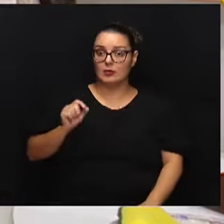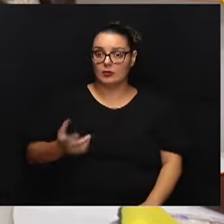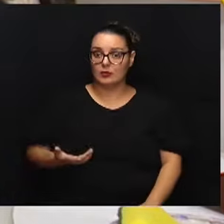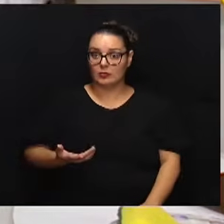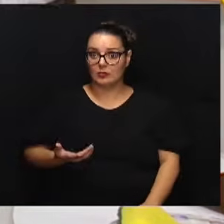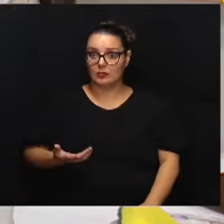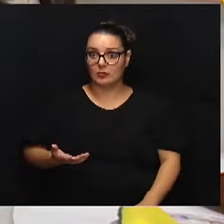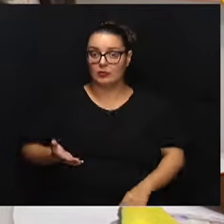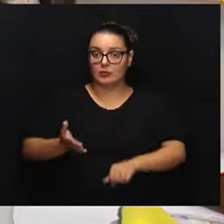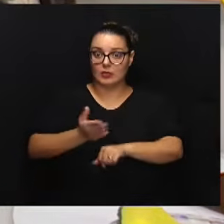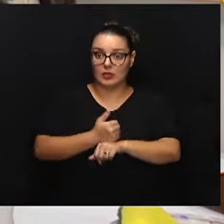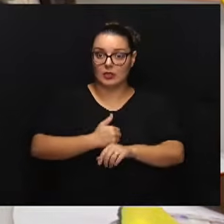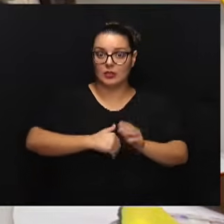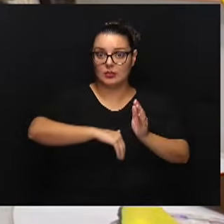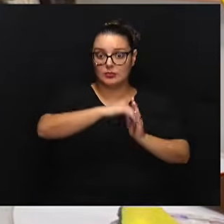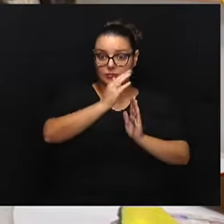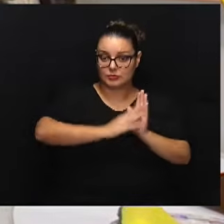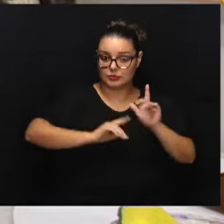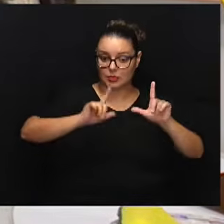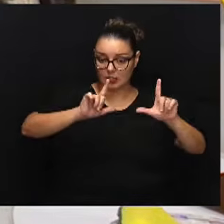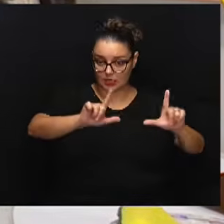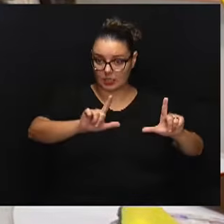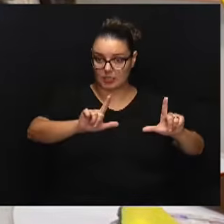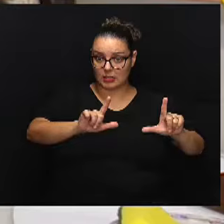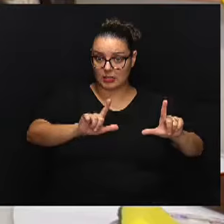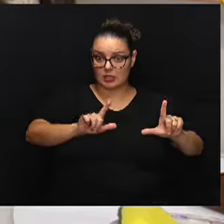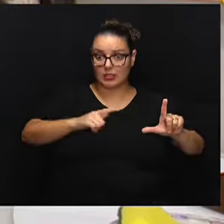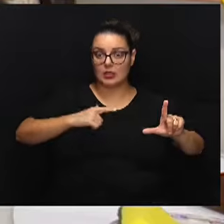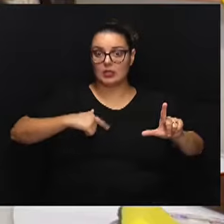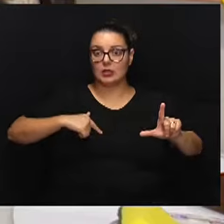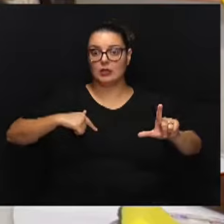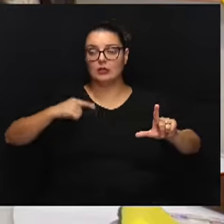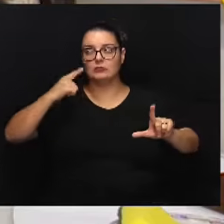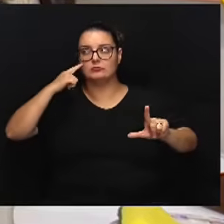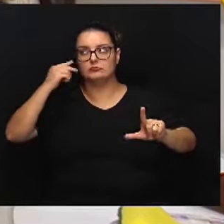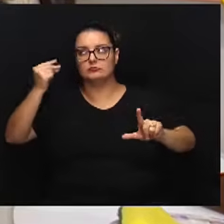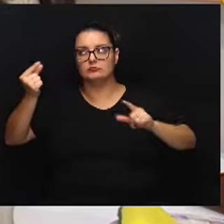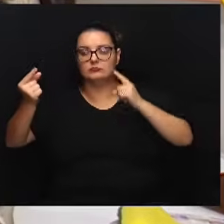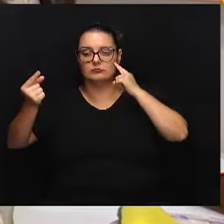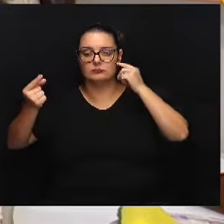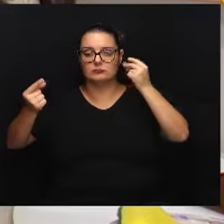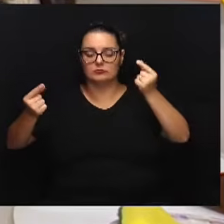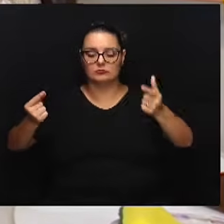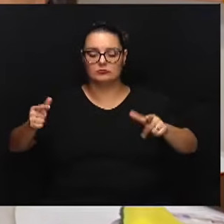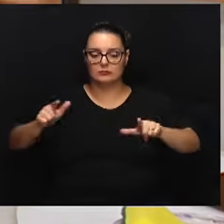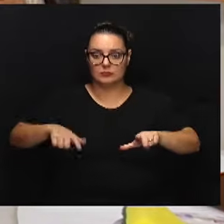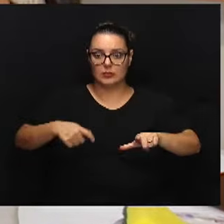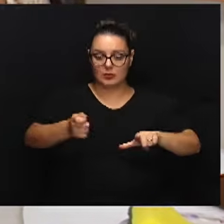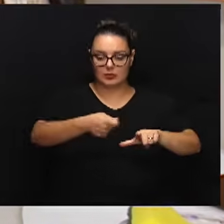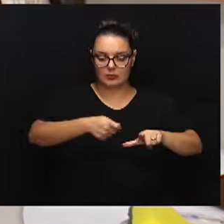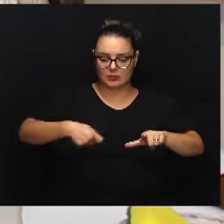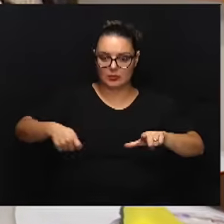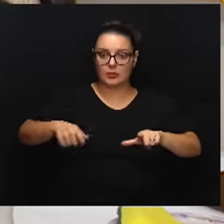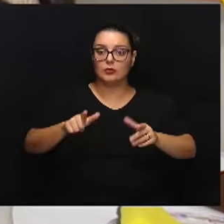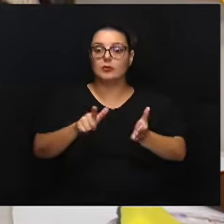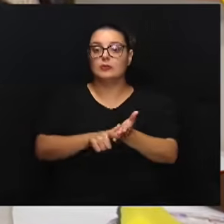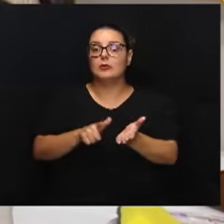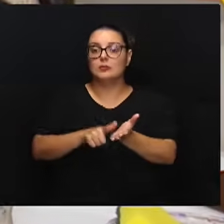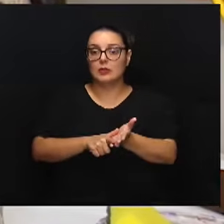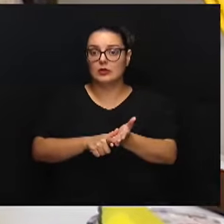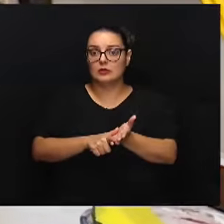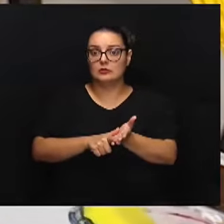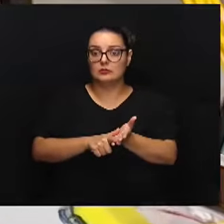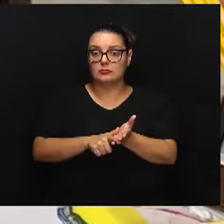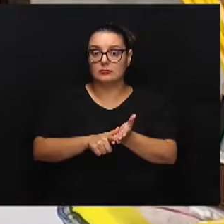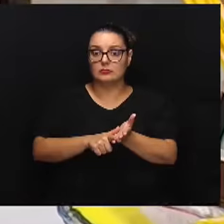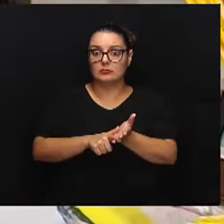de pintar um quadro, numa obra de arte, eu gosto de esboçar algumas ideias numa folha de sulfite. Uma folha de